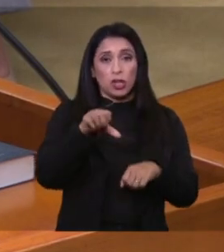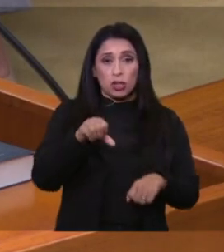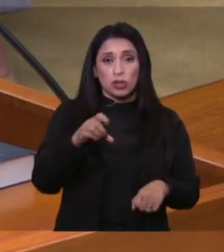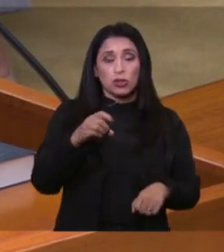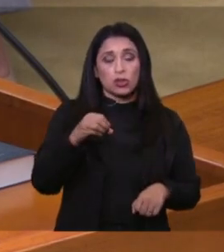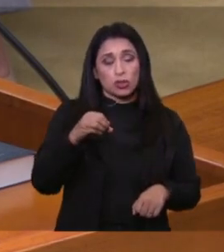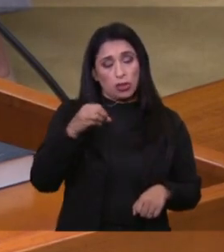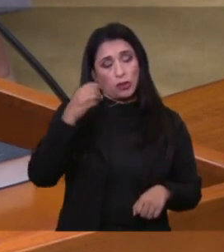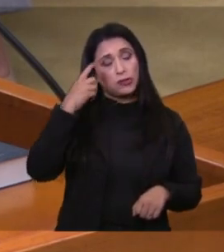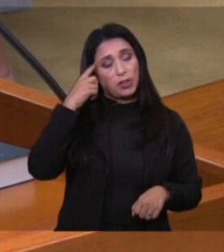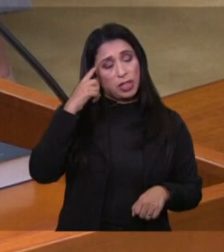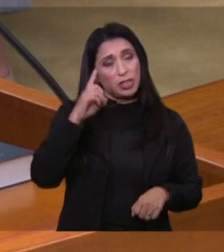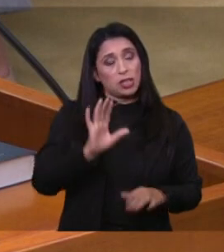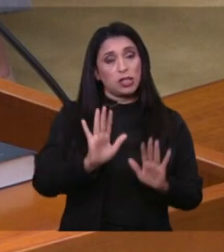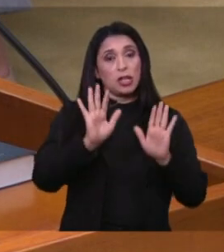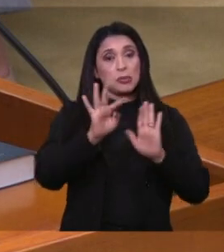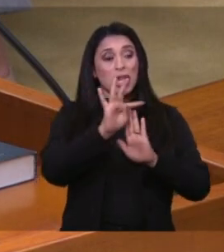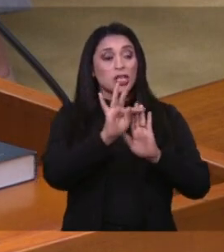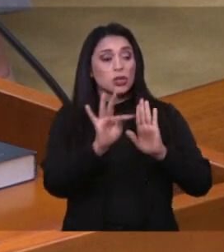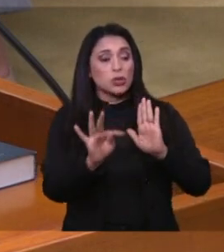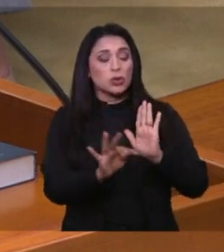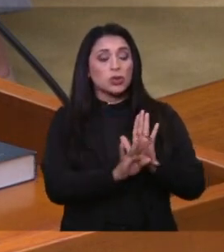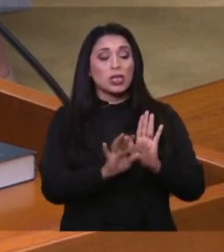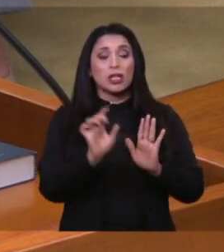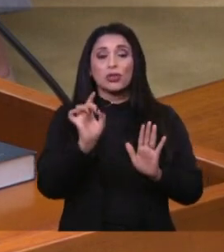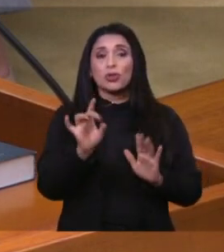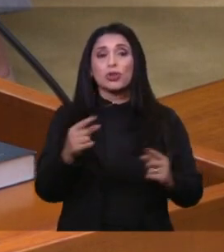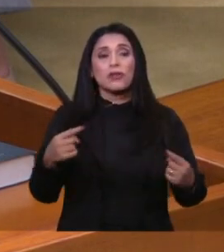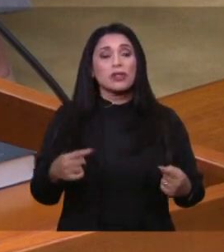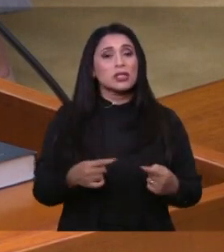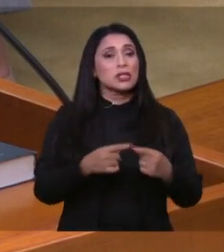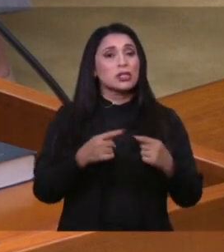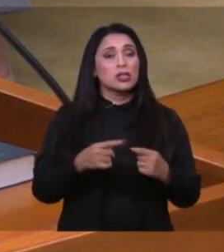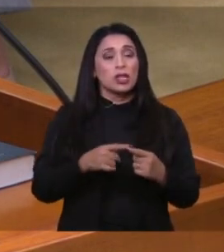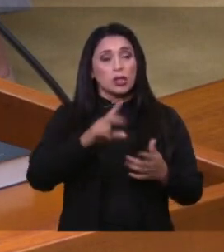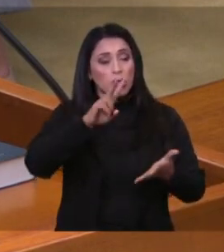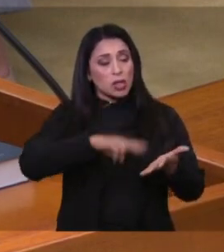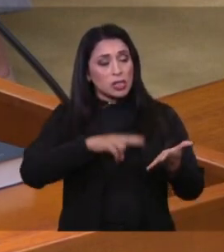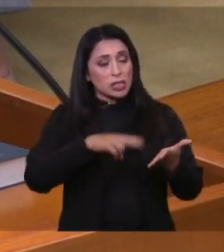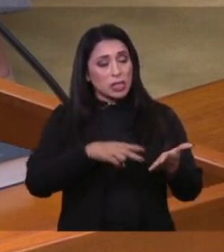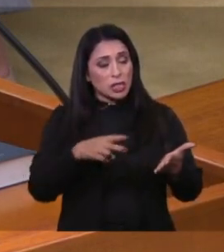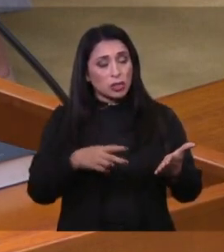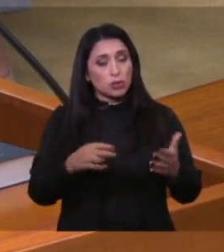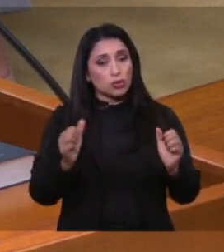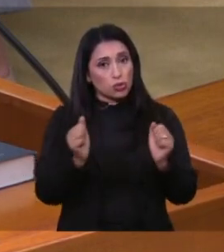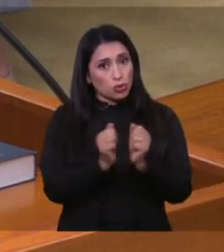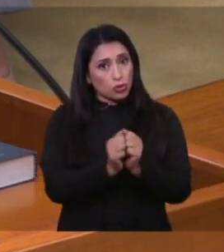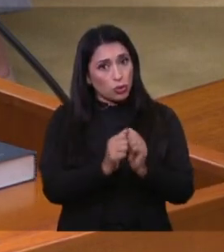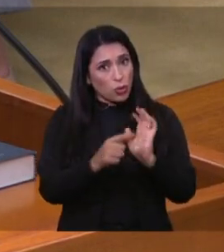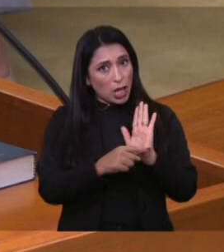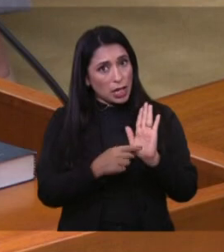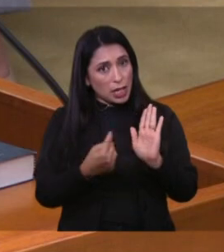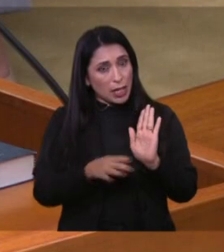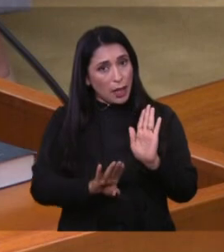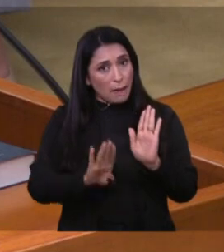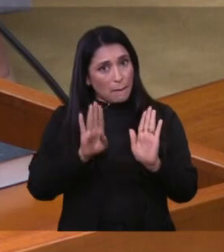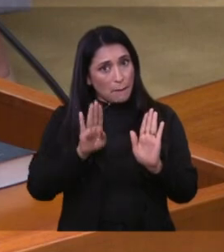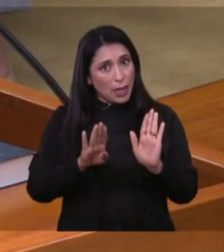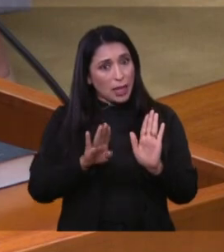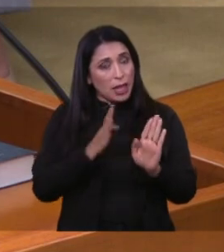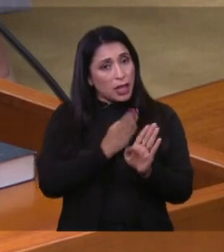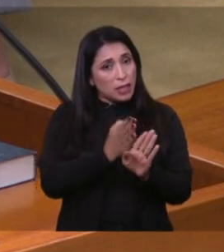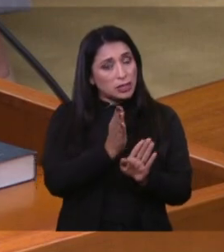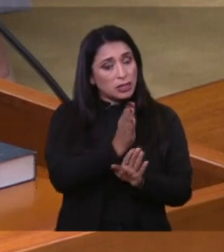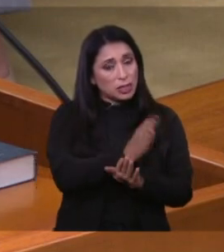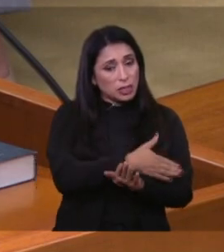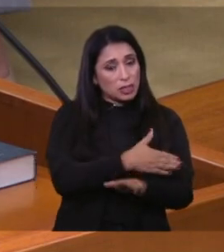nonagesimal, mas cuja redação só faz sentido se lida em conjunto com a linha B, a anterioridade de exercício.